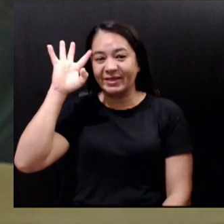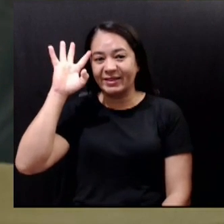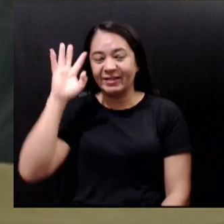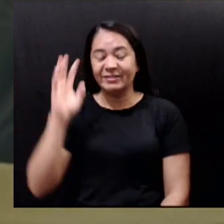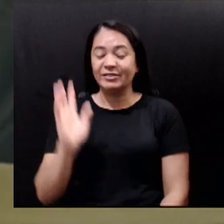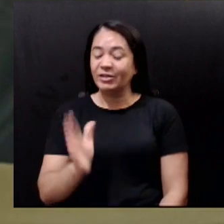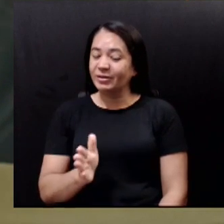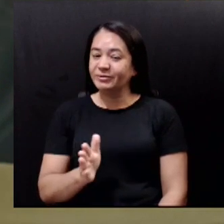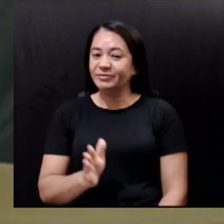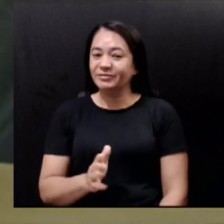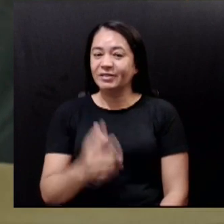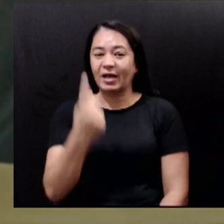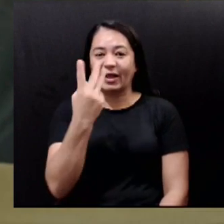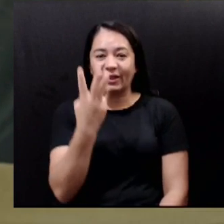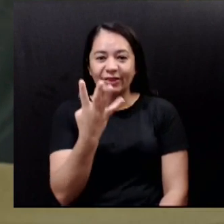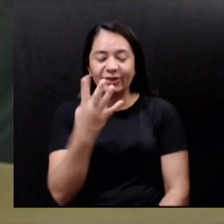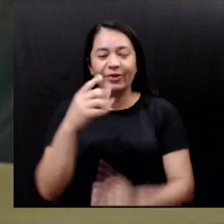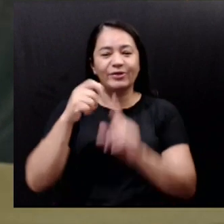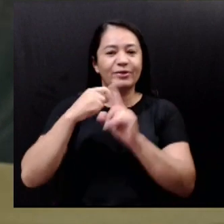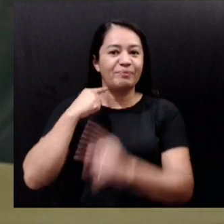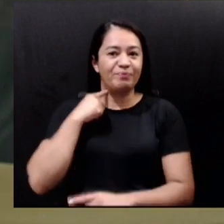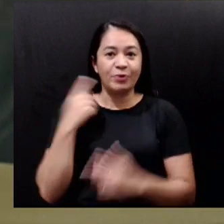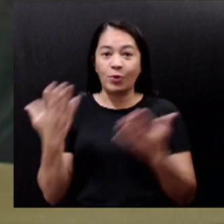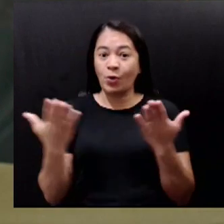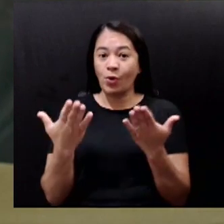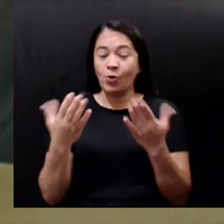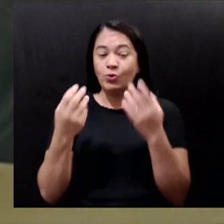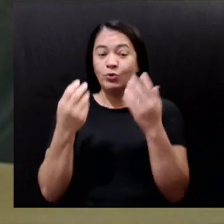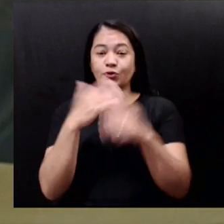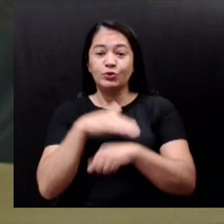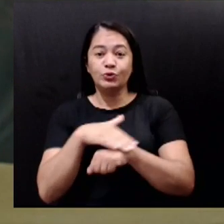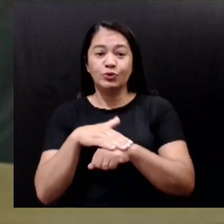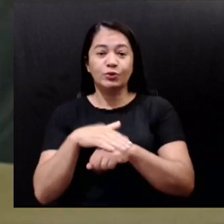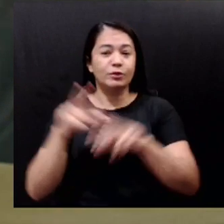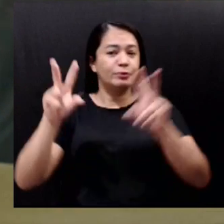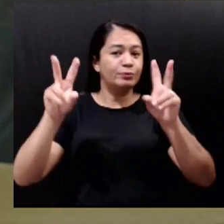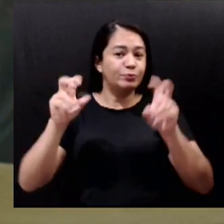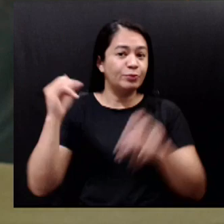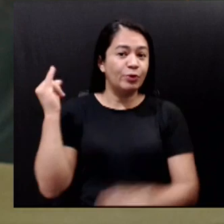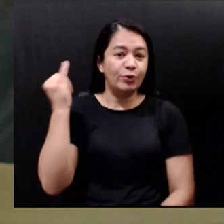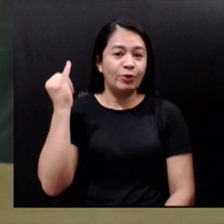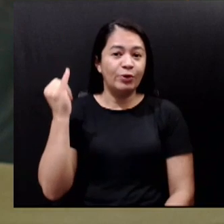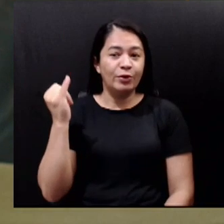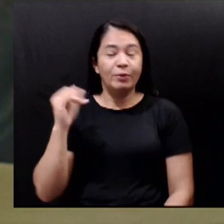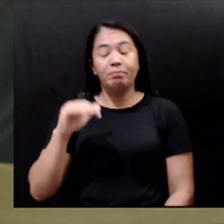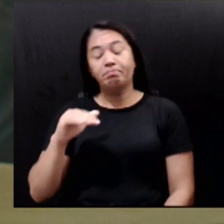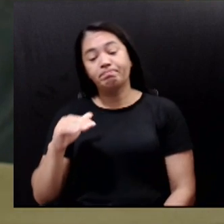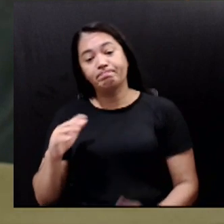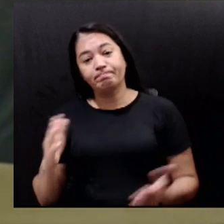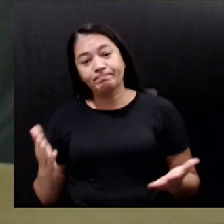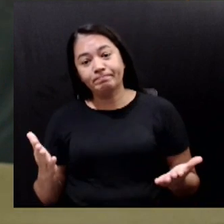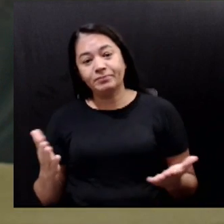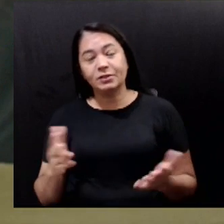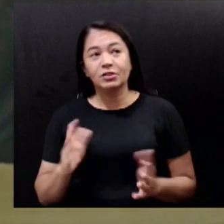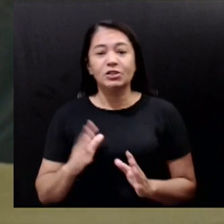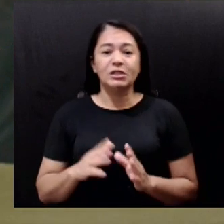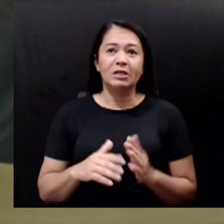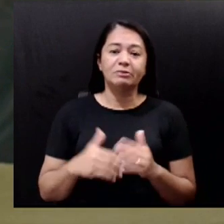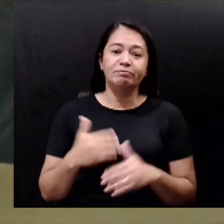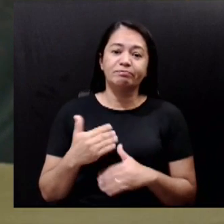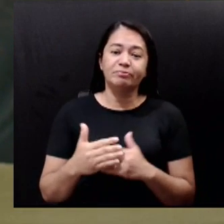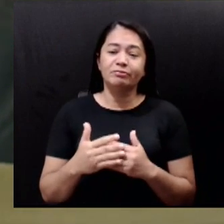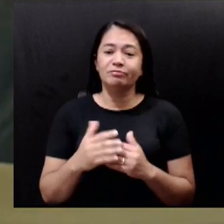de maio. E hoje nós vamos falar sobre algo muito importante, mas que vem sendo cada vez mais deixado de